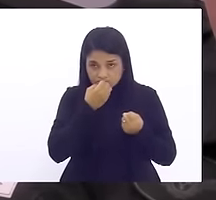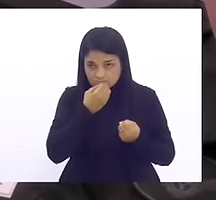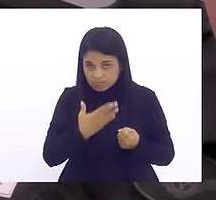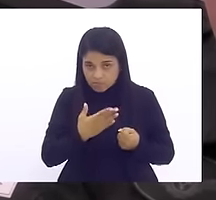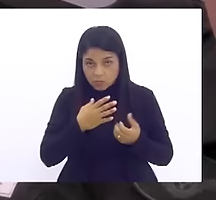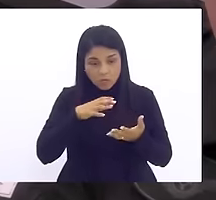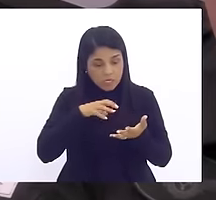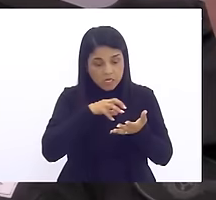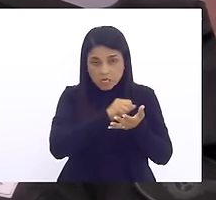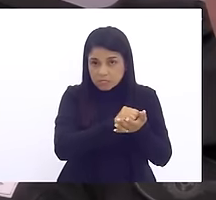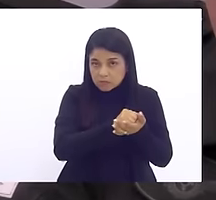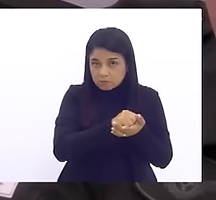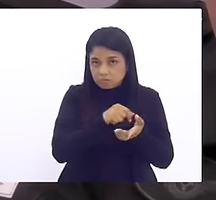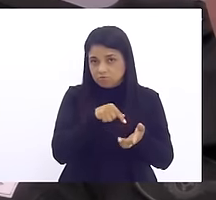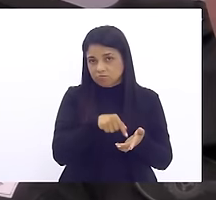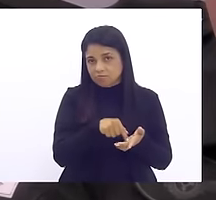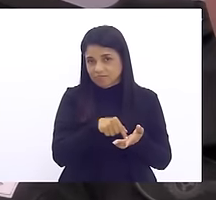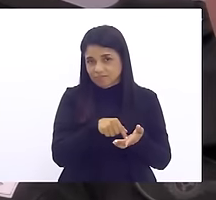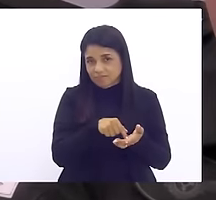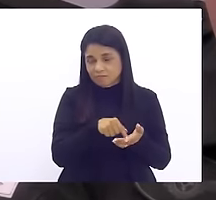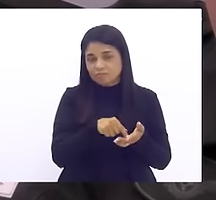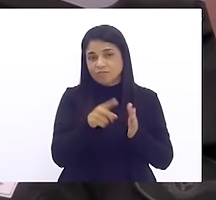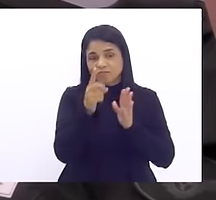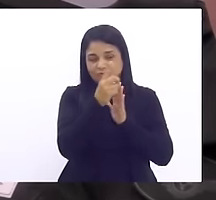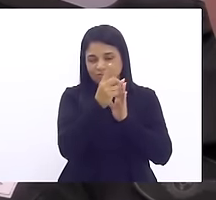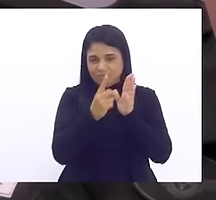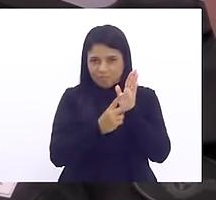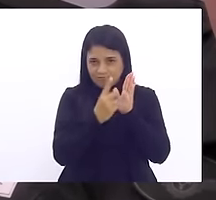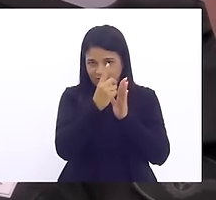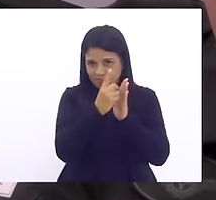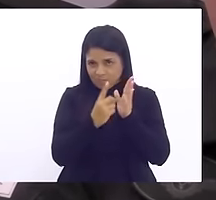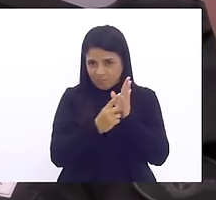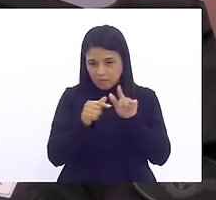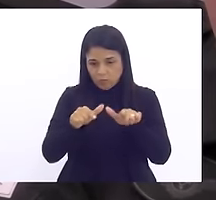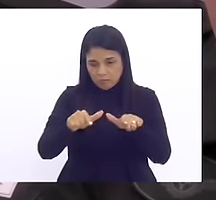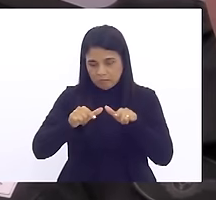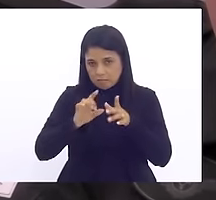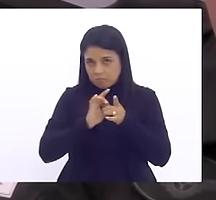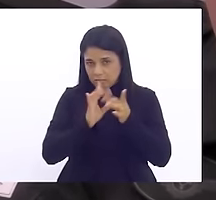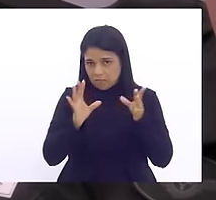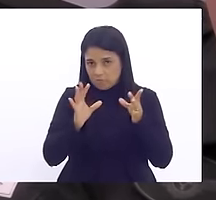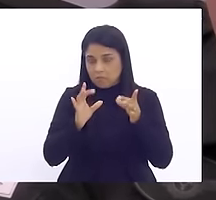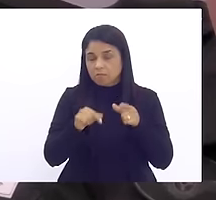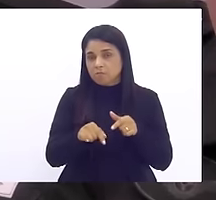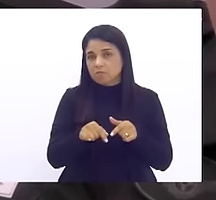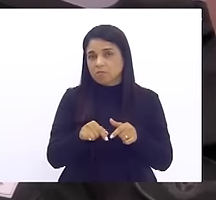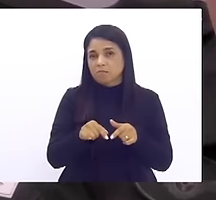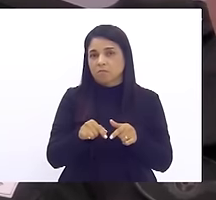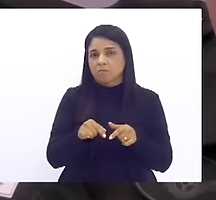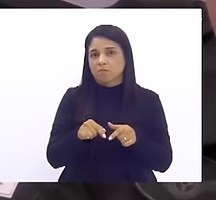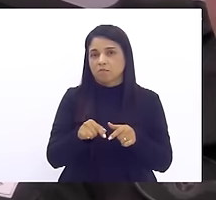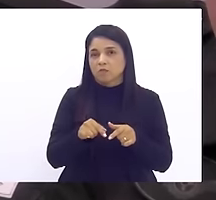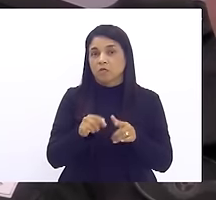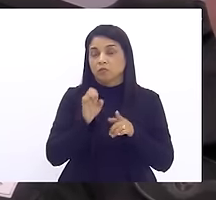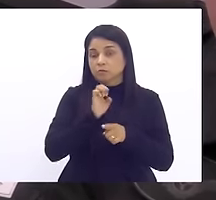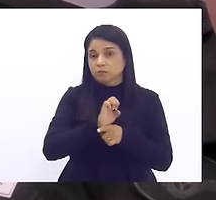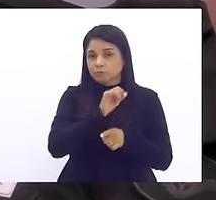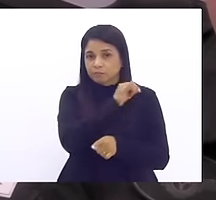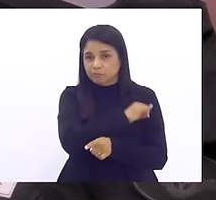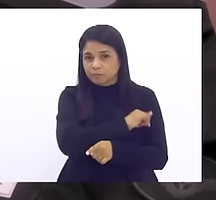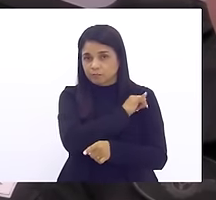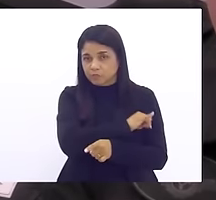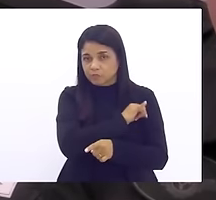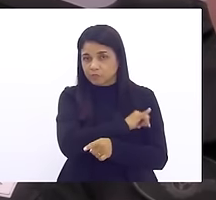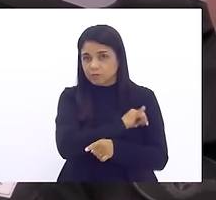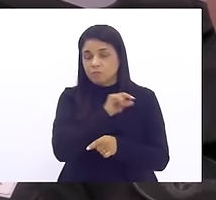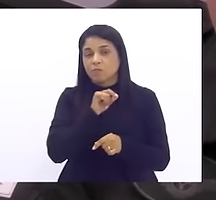registrado junto ao órgão de trânsito ele licenciado hoje licenciamento no estado do Rio de Janeiro é